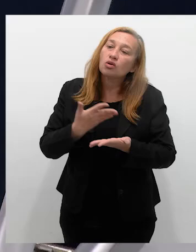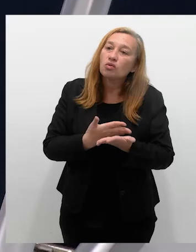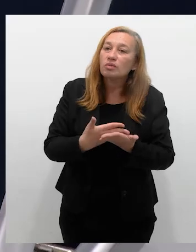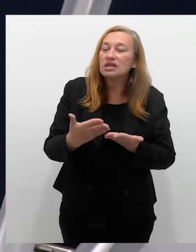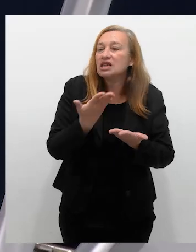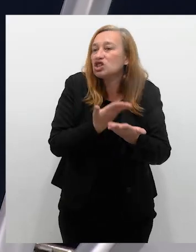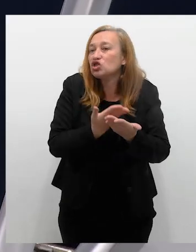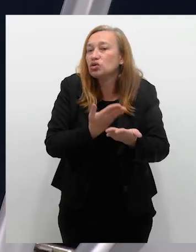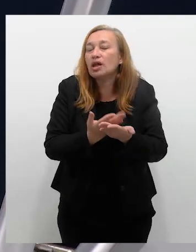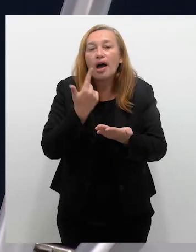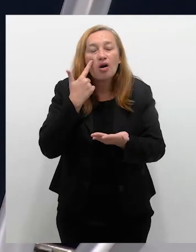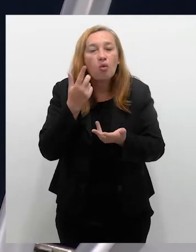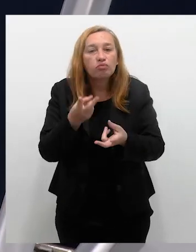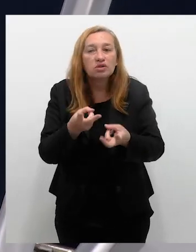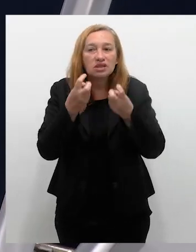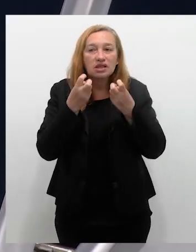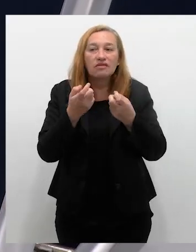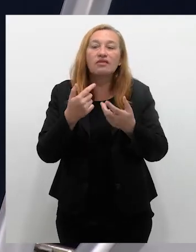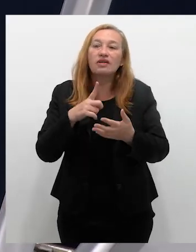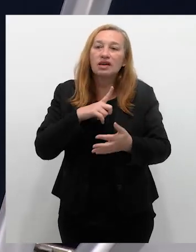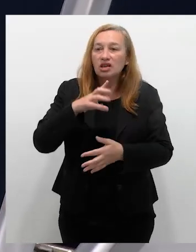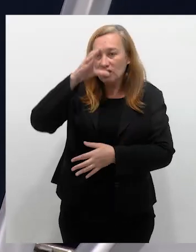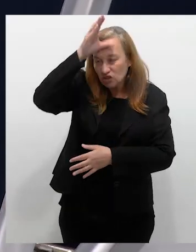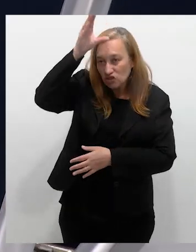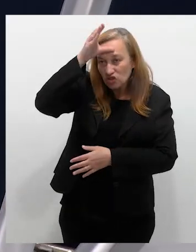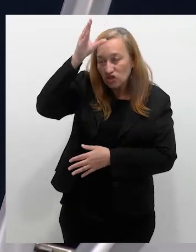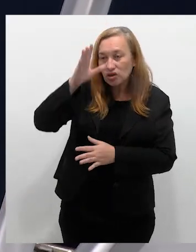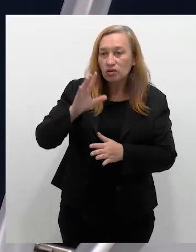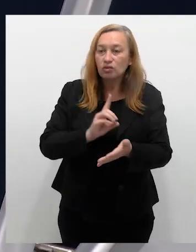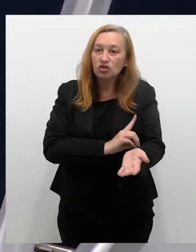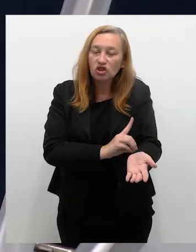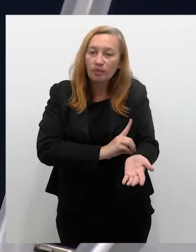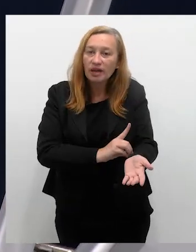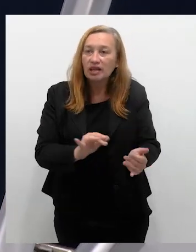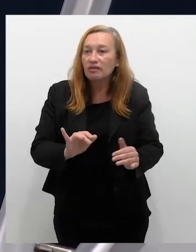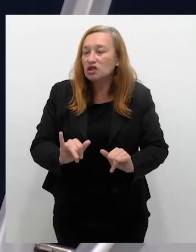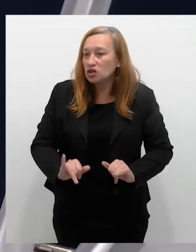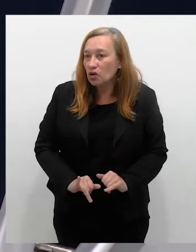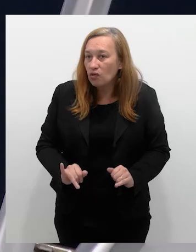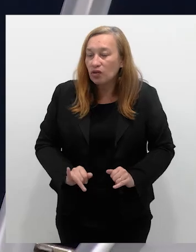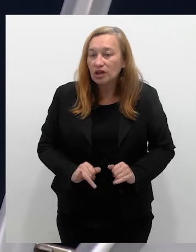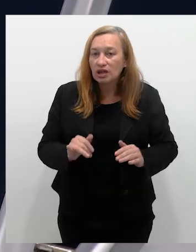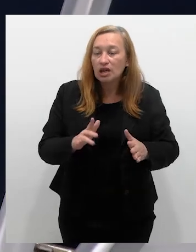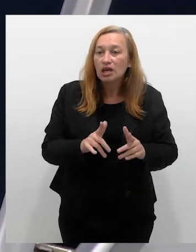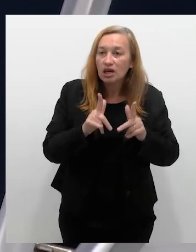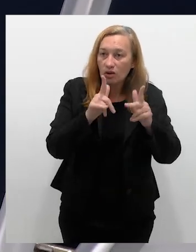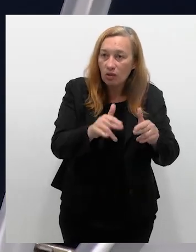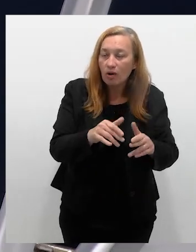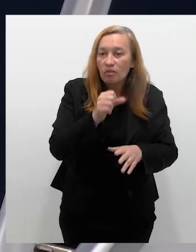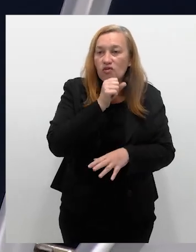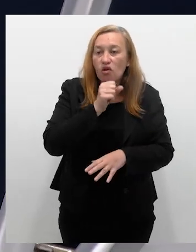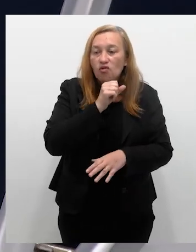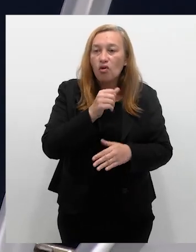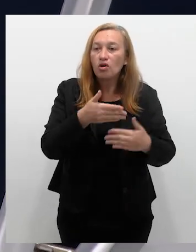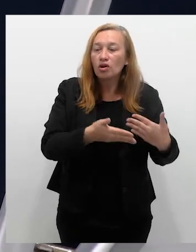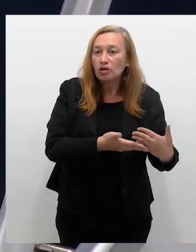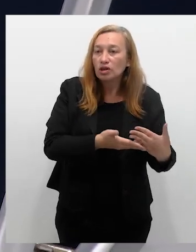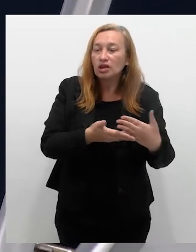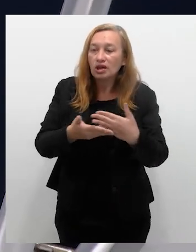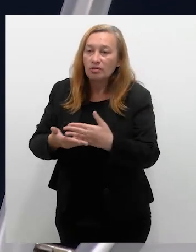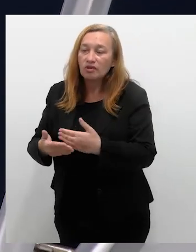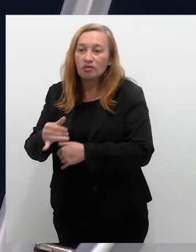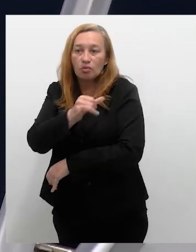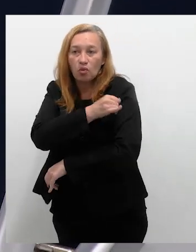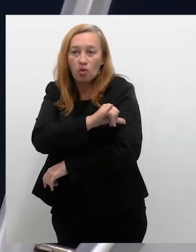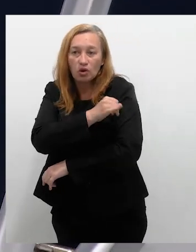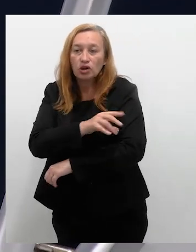quando eu comecei a estudar e ver sobre isso, e ver que eu tenho uma tia com diabetes e estava sofrendo, indo pelo mesmo caminho, eu trouxe a minha tia para o